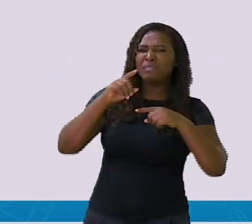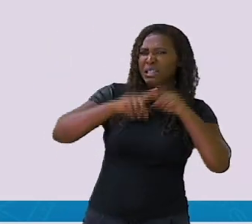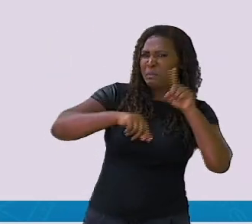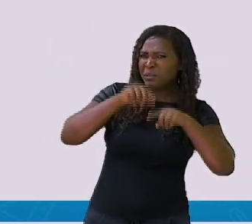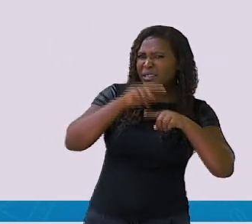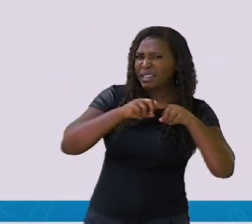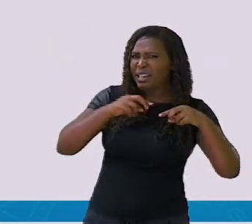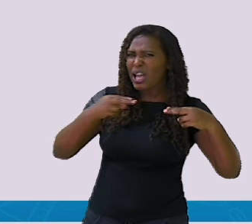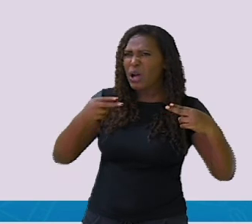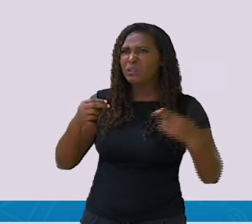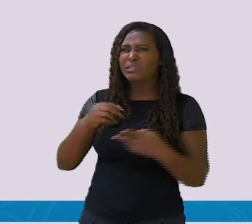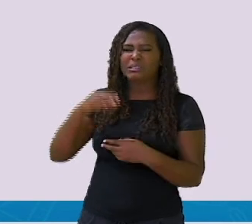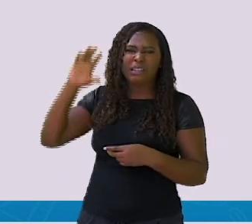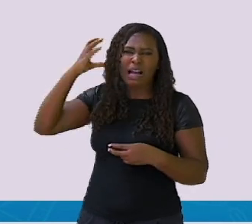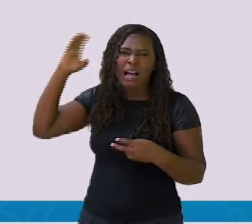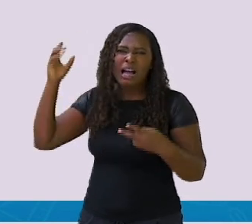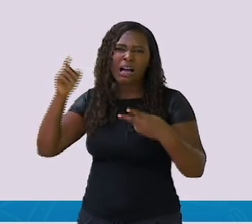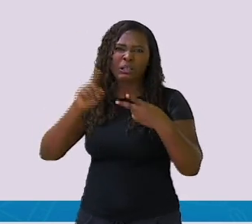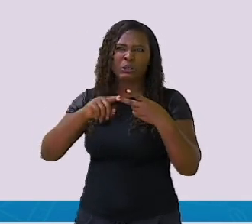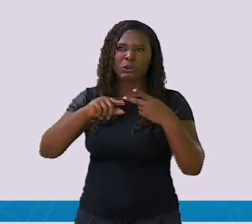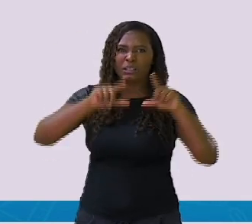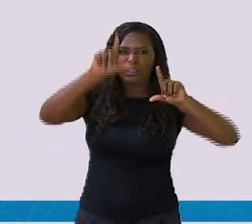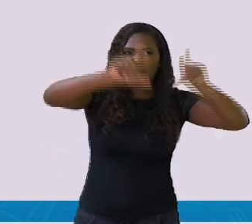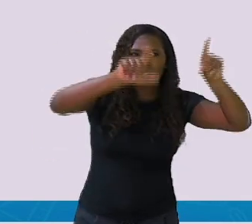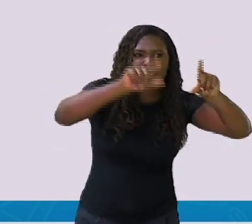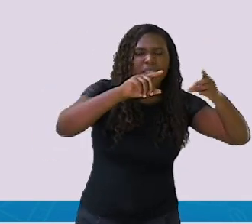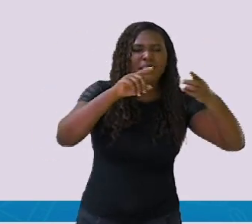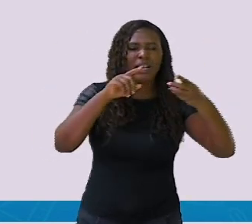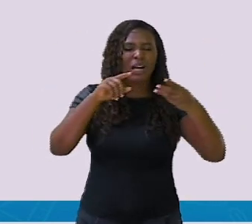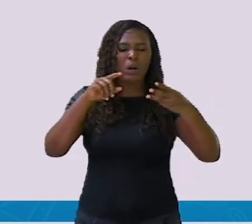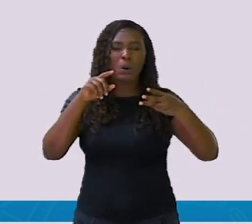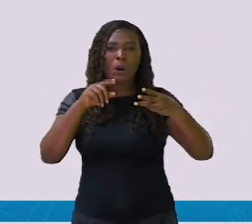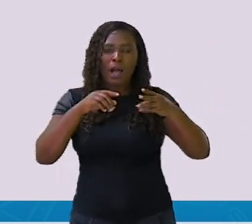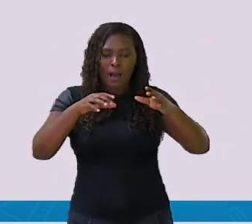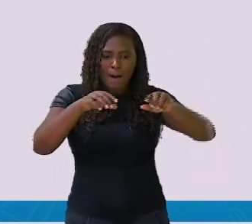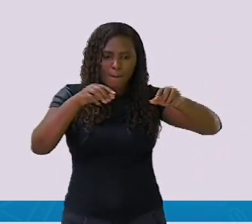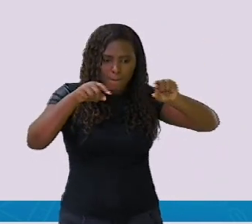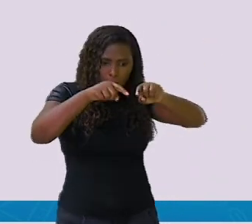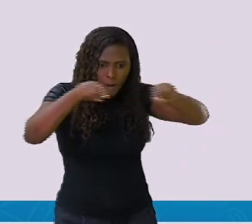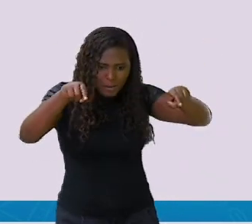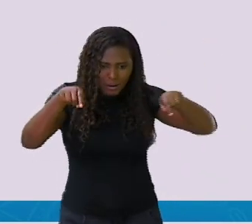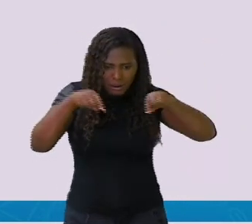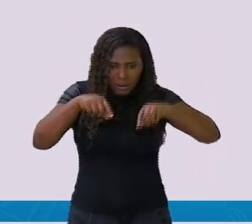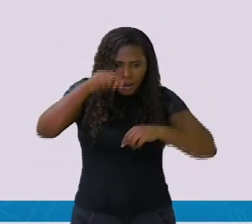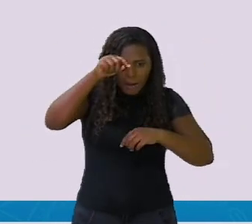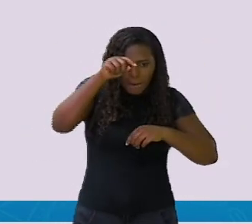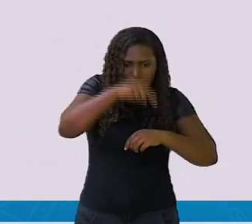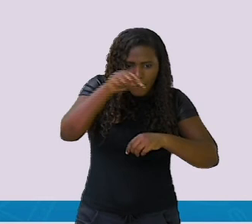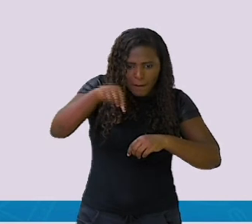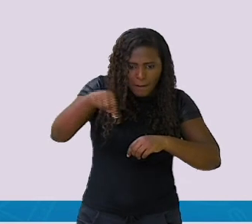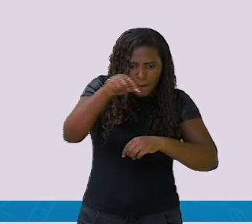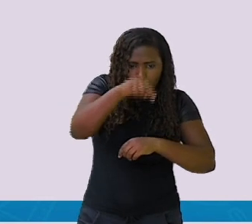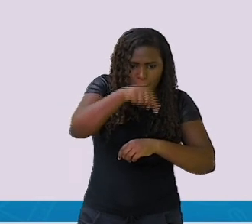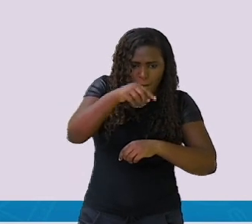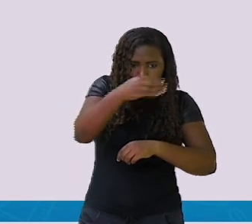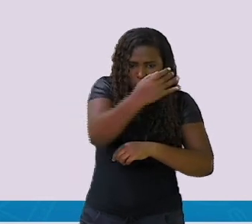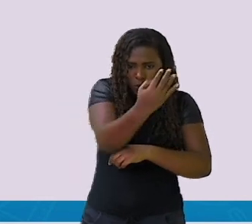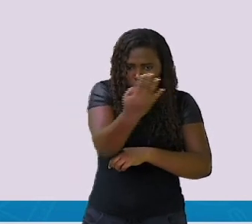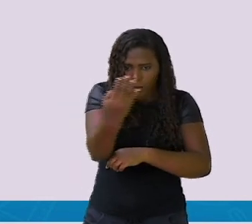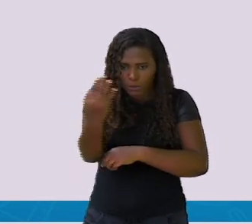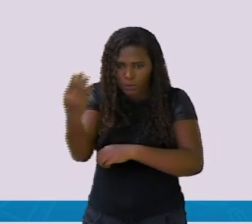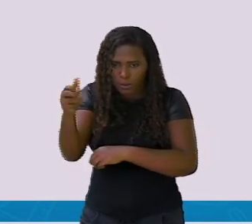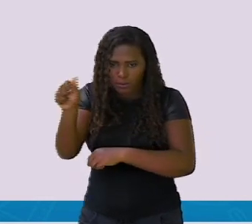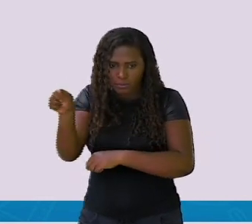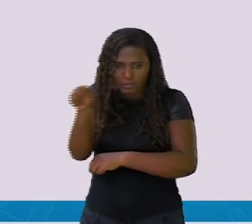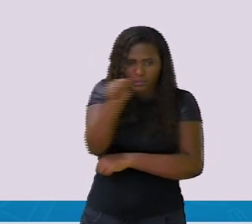artesanatos indígenas, máquinas de datilografar, moedas, peças diversas de cerâmicas,